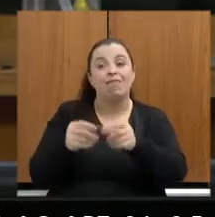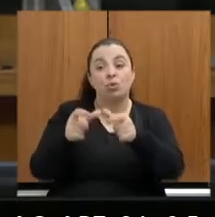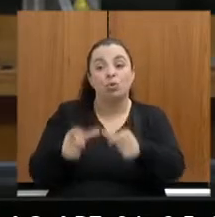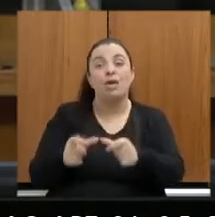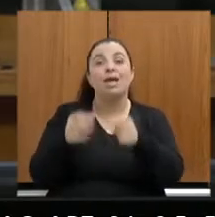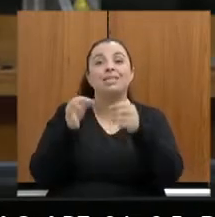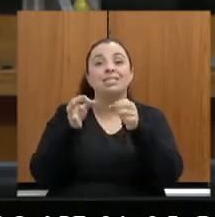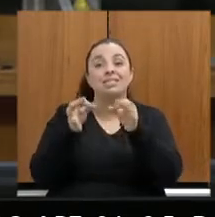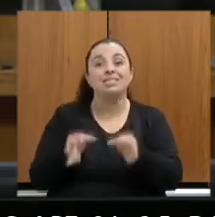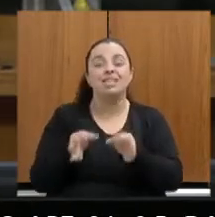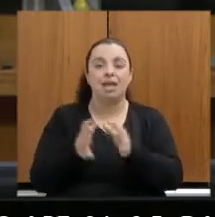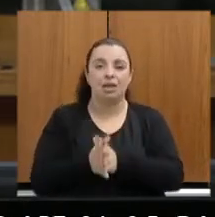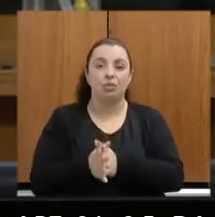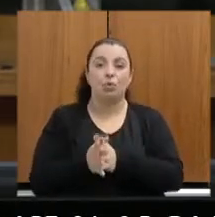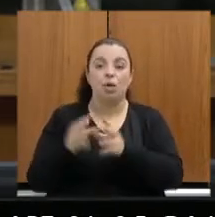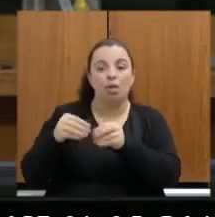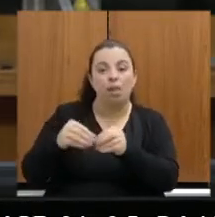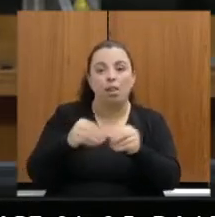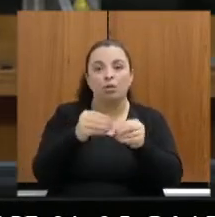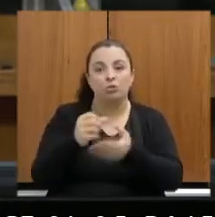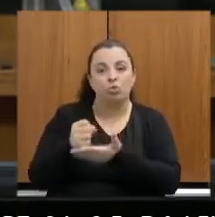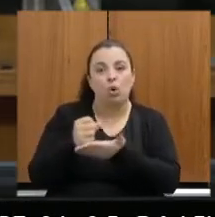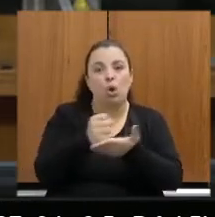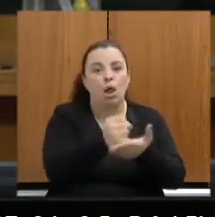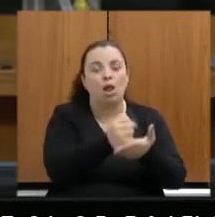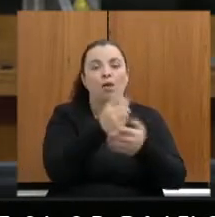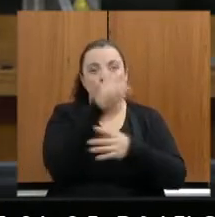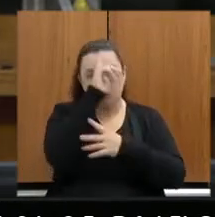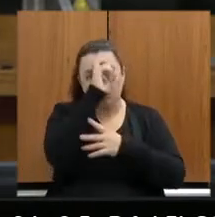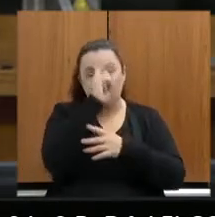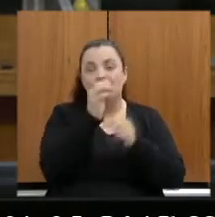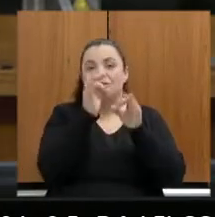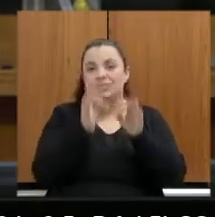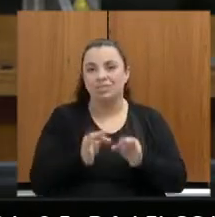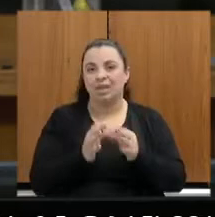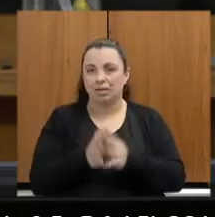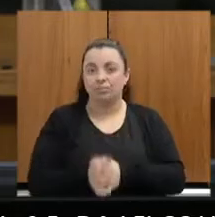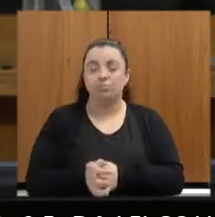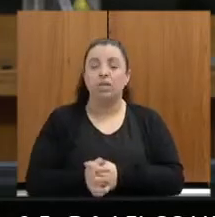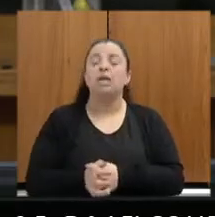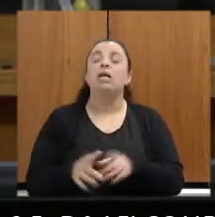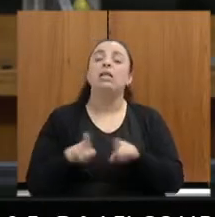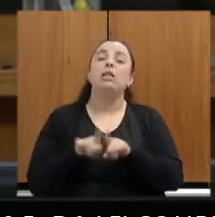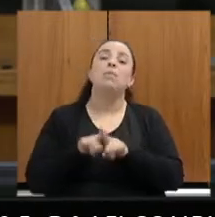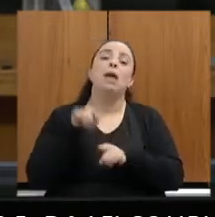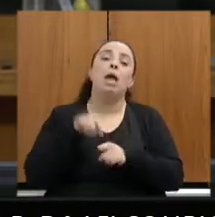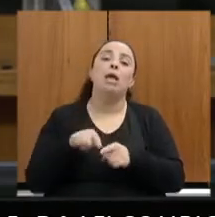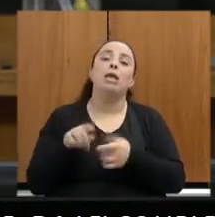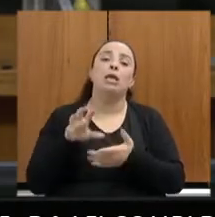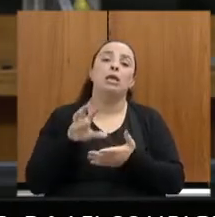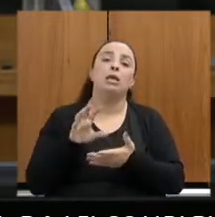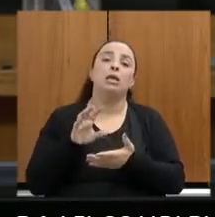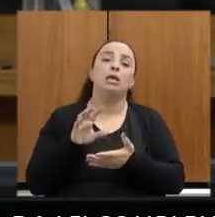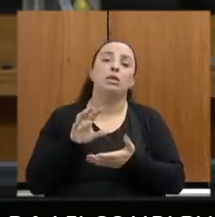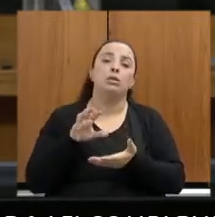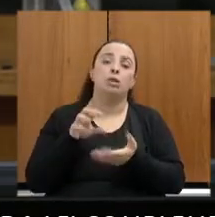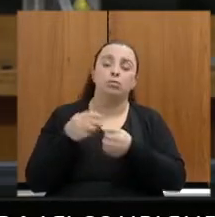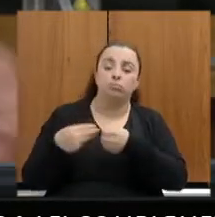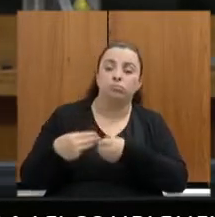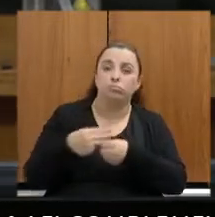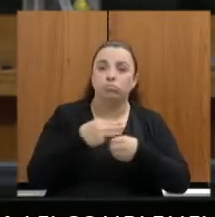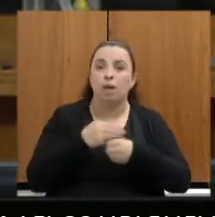vou levar levar para onde o tratamento vai ser iniciado o mais rápido possível e aqui na região central também é dividido em cinco Contagem já foi